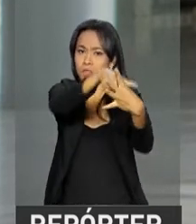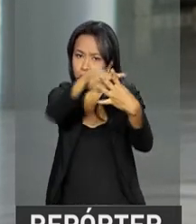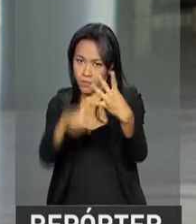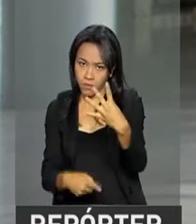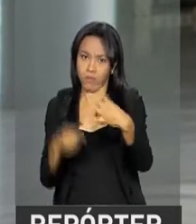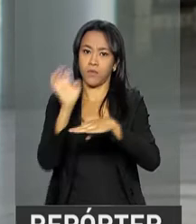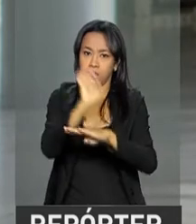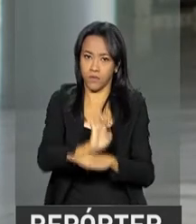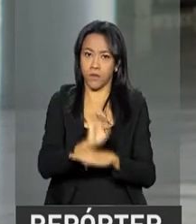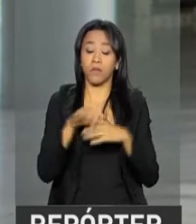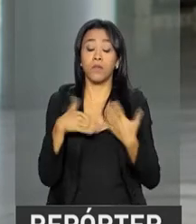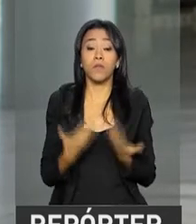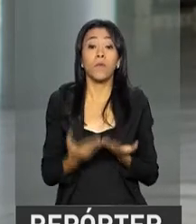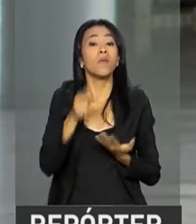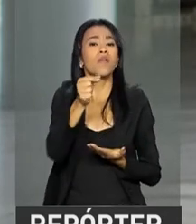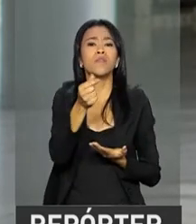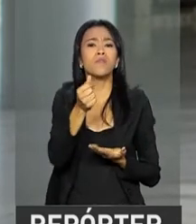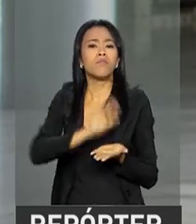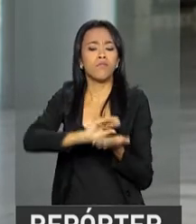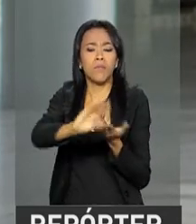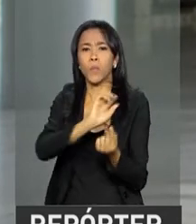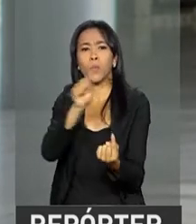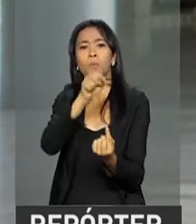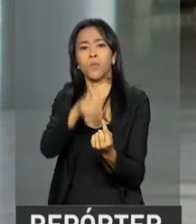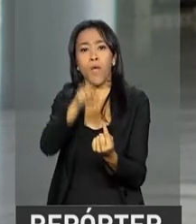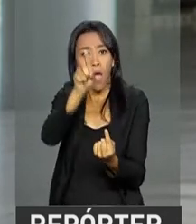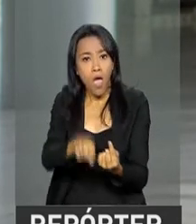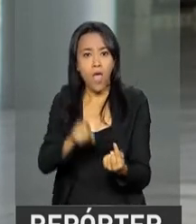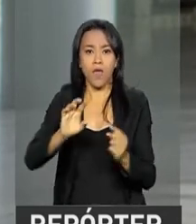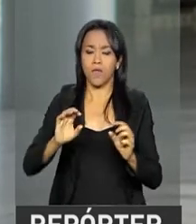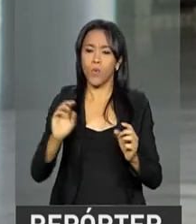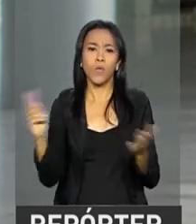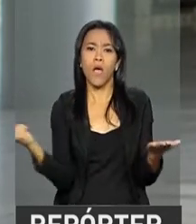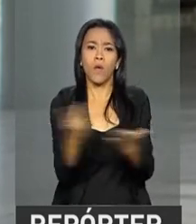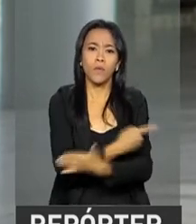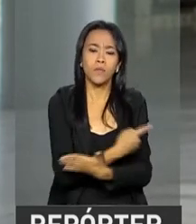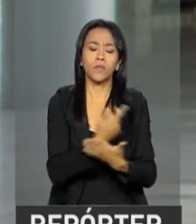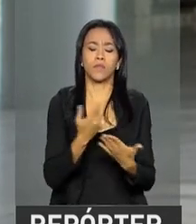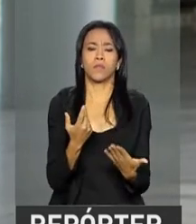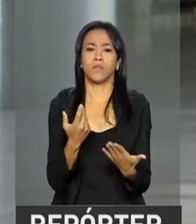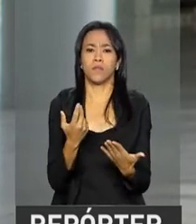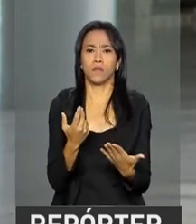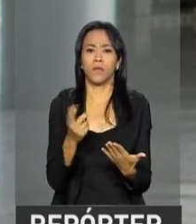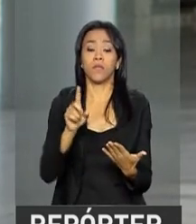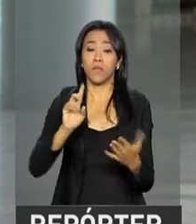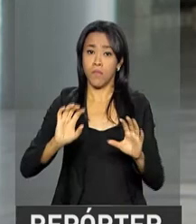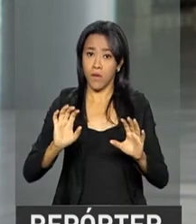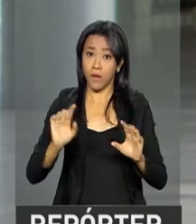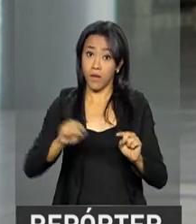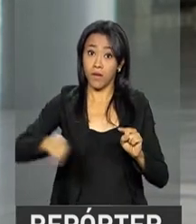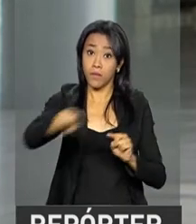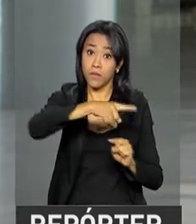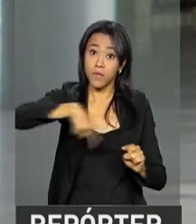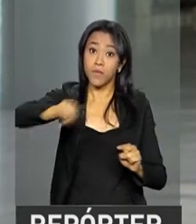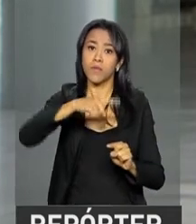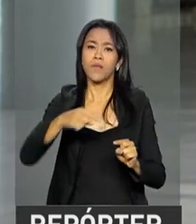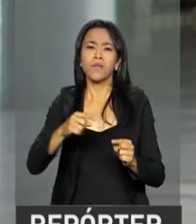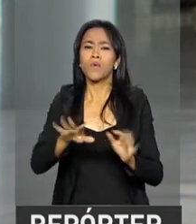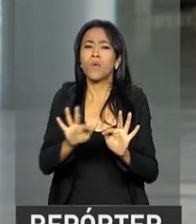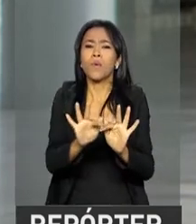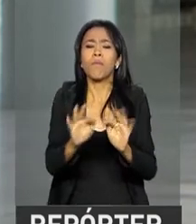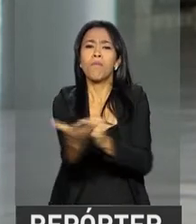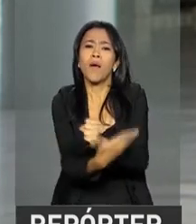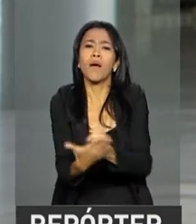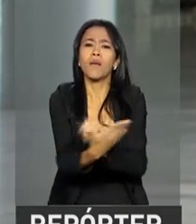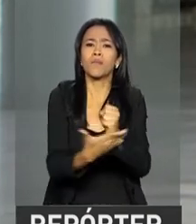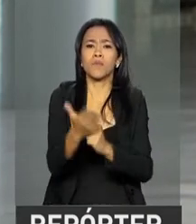os recursos são destinados para recuperação de danos e aos e e ao restabelecimento de serviços básicos